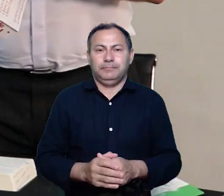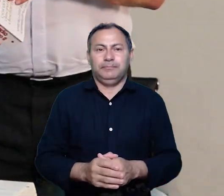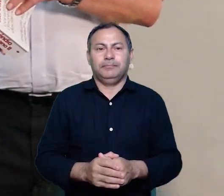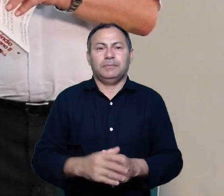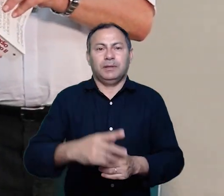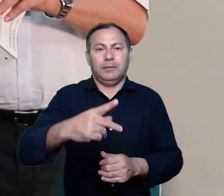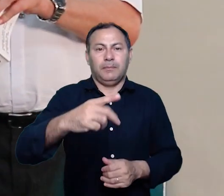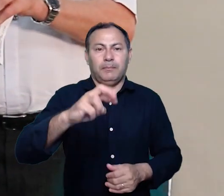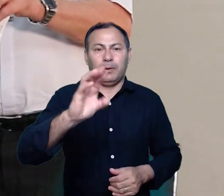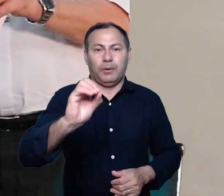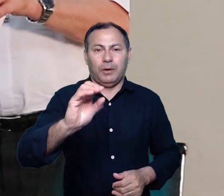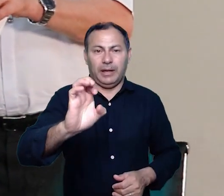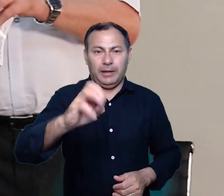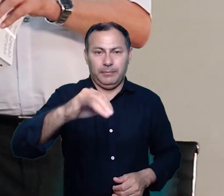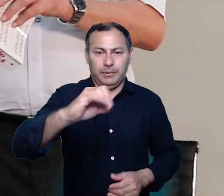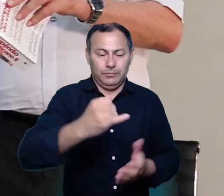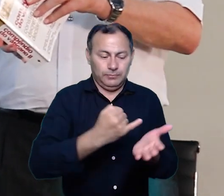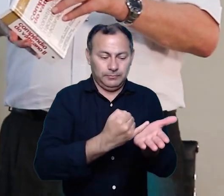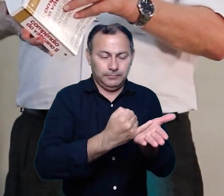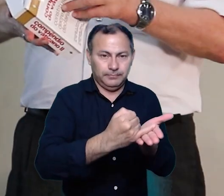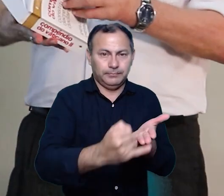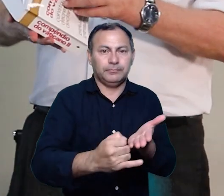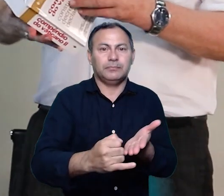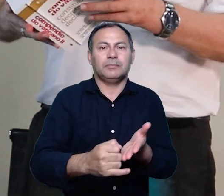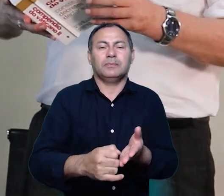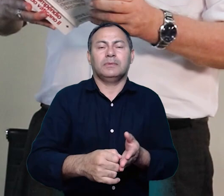anunciamo-vos. Proêmio, introdução.